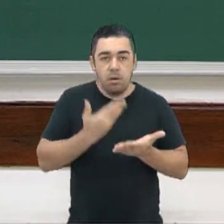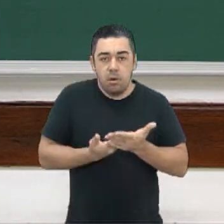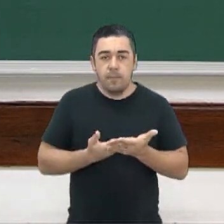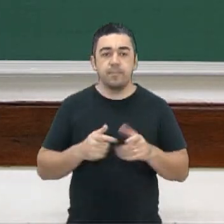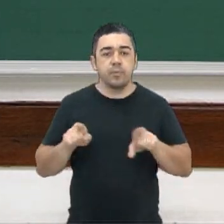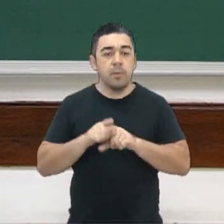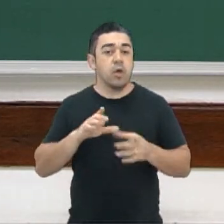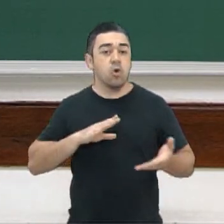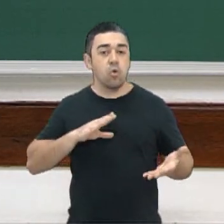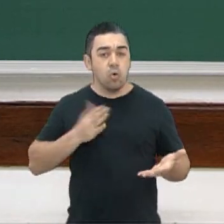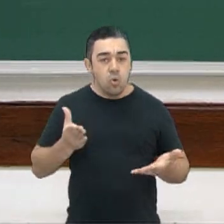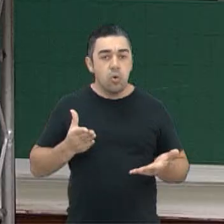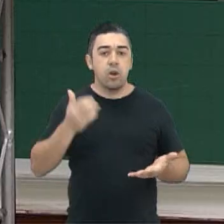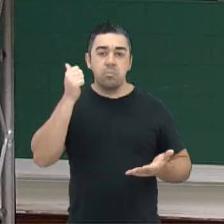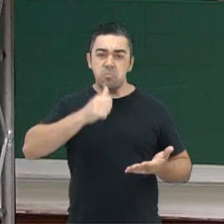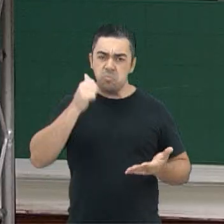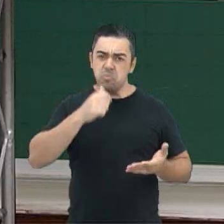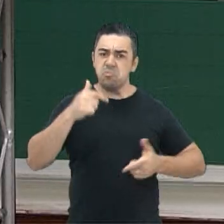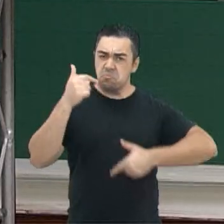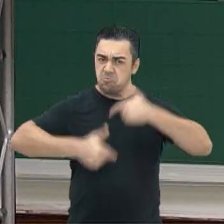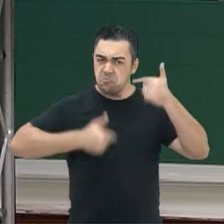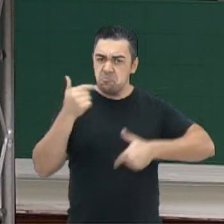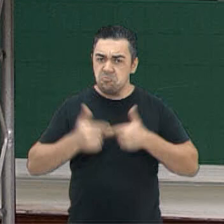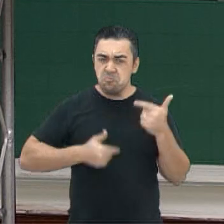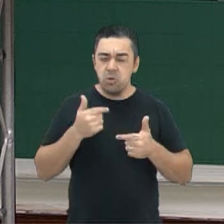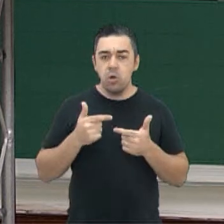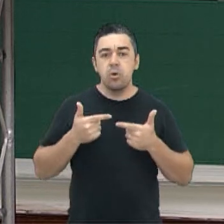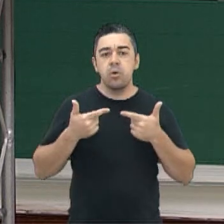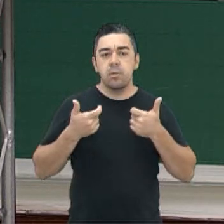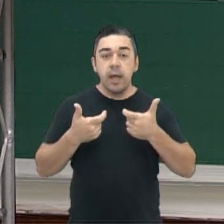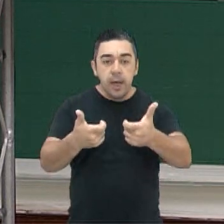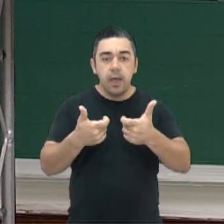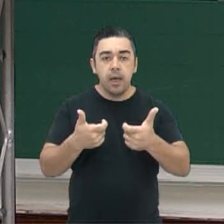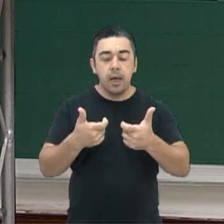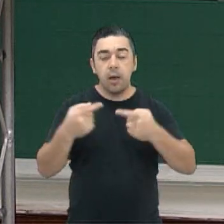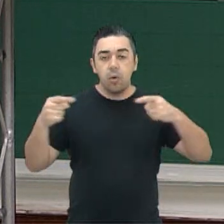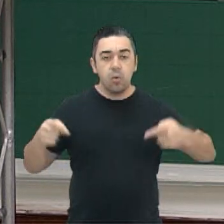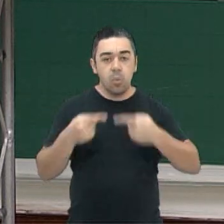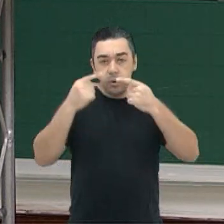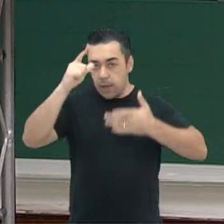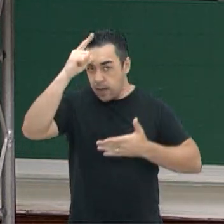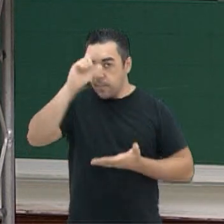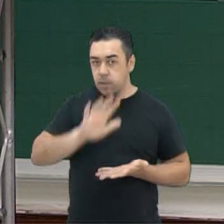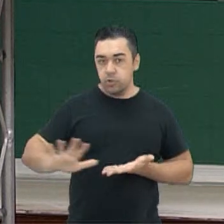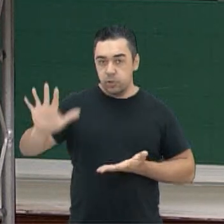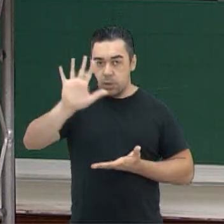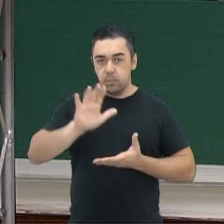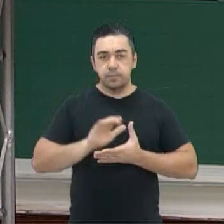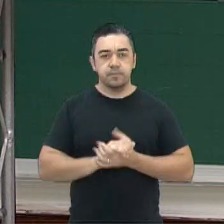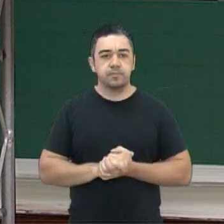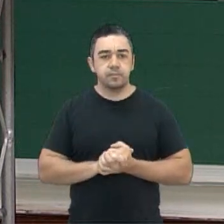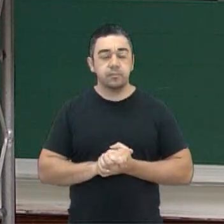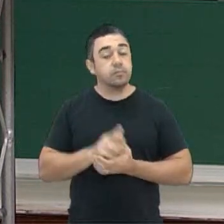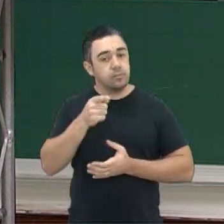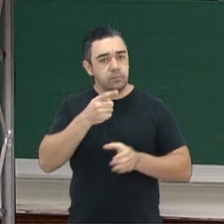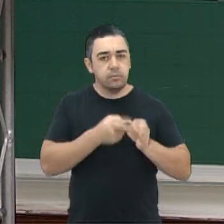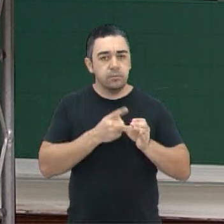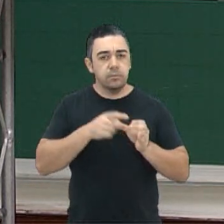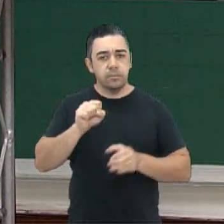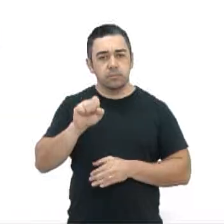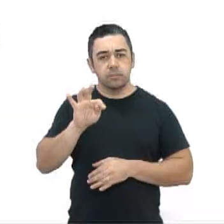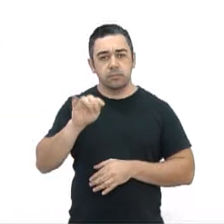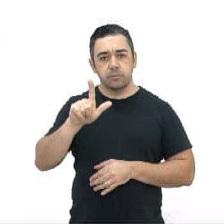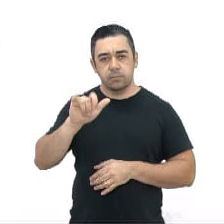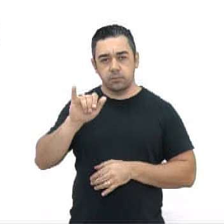uma coragem das mulheres trabalhadores civis na batalha contra os alemães em geral. Stalingrado.